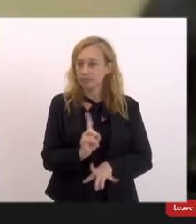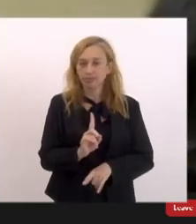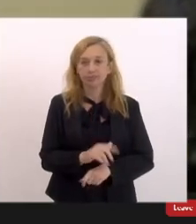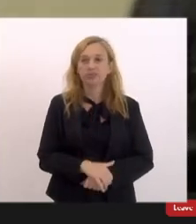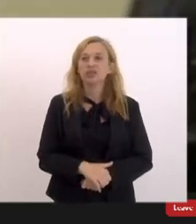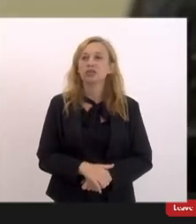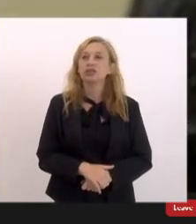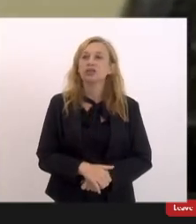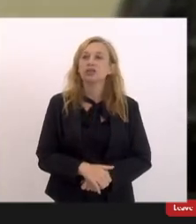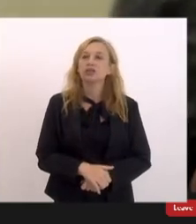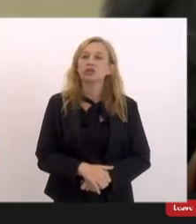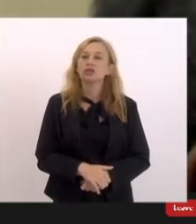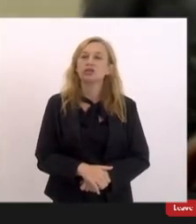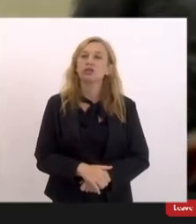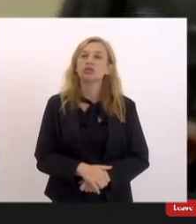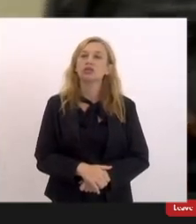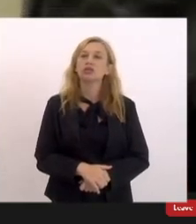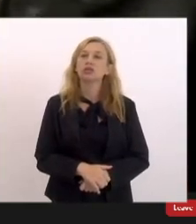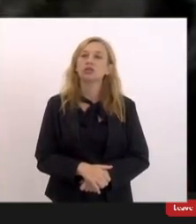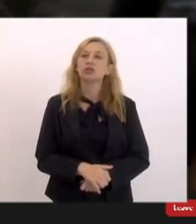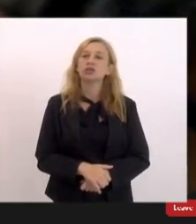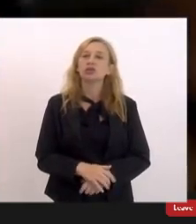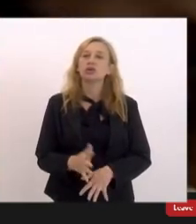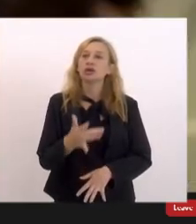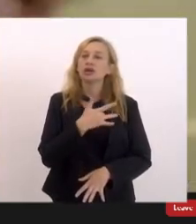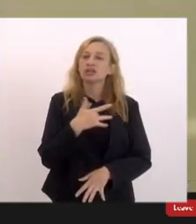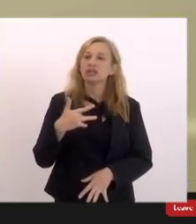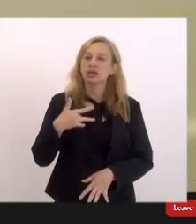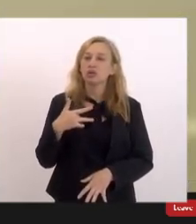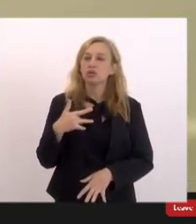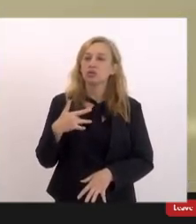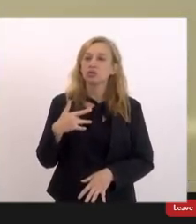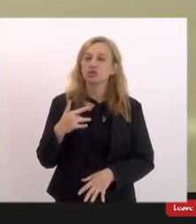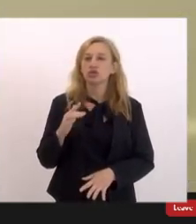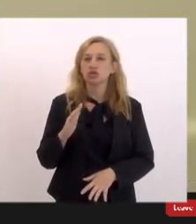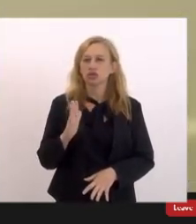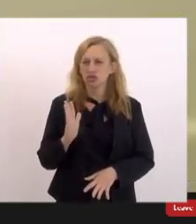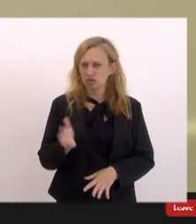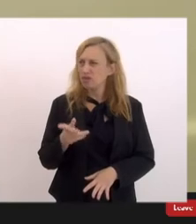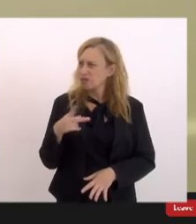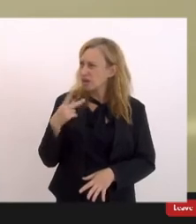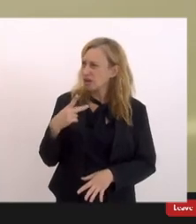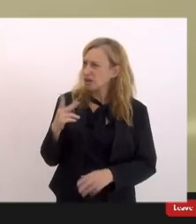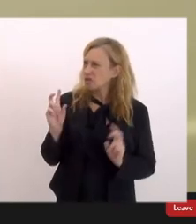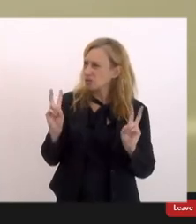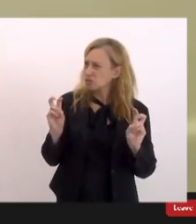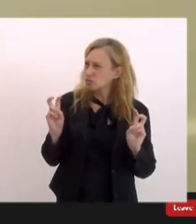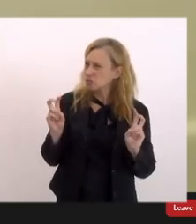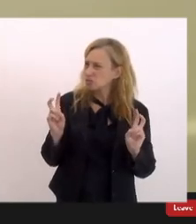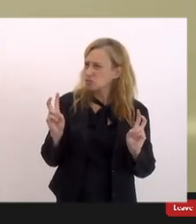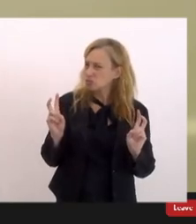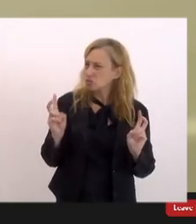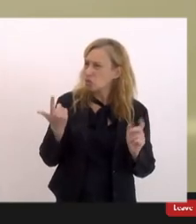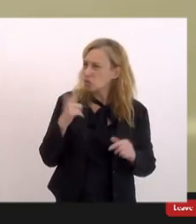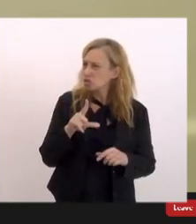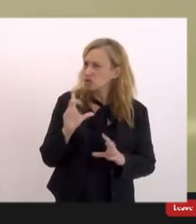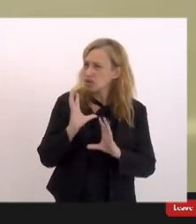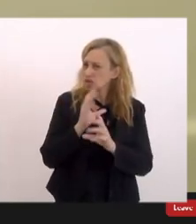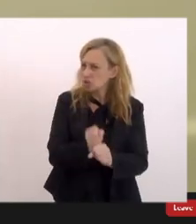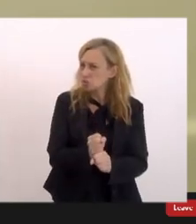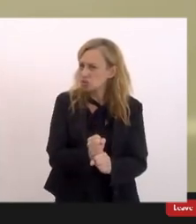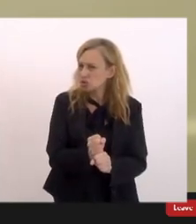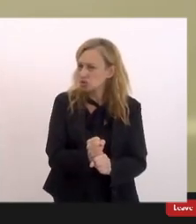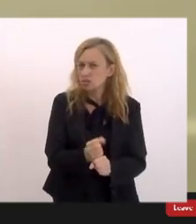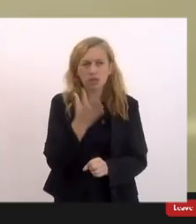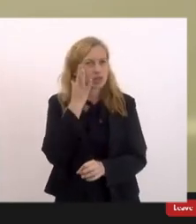que sobre a parte da saúde, deputado, eu acho que acho que rapidamente eu consegui, não